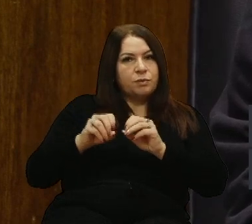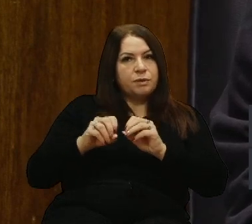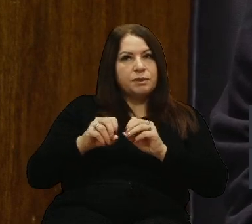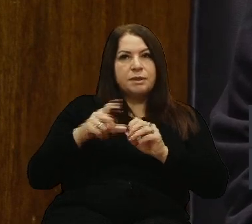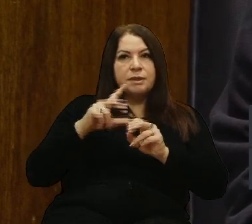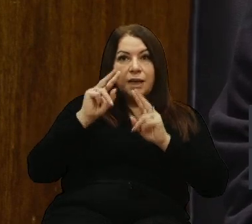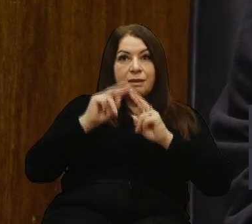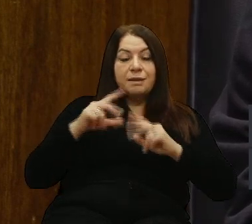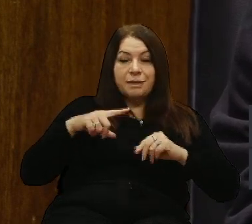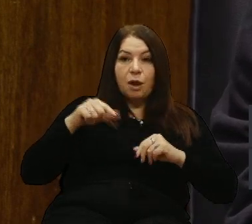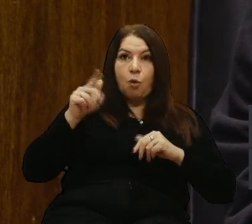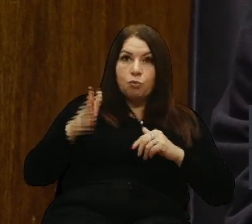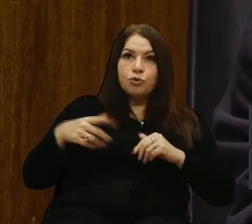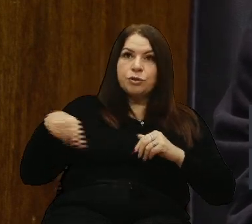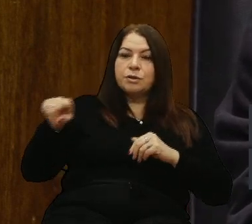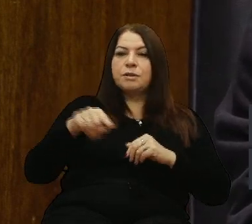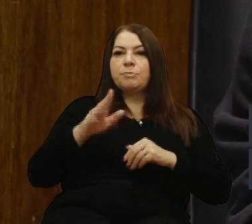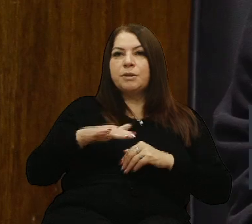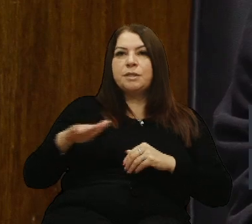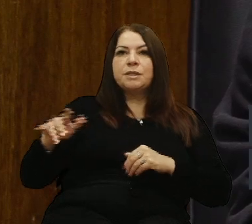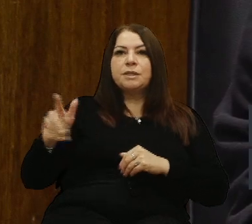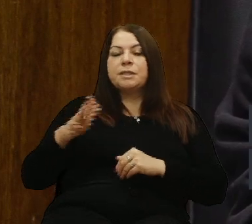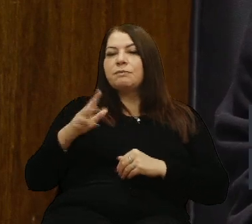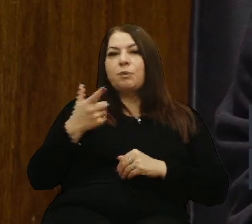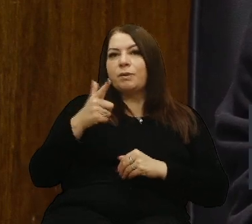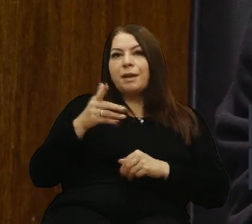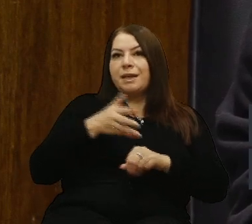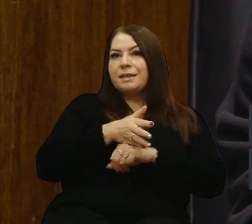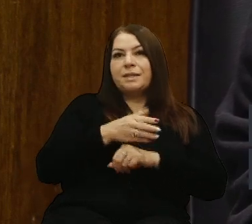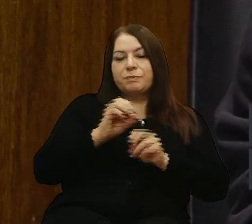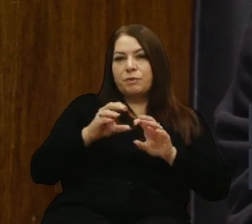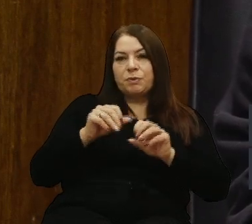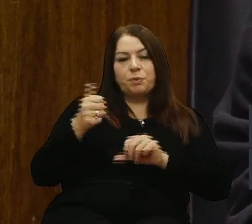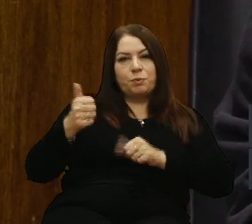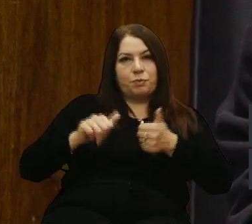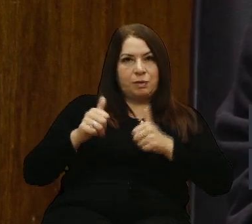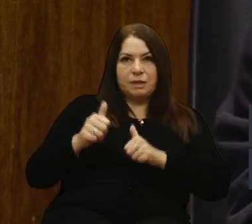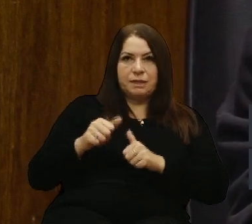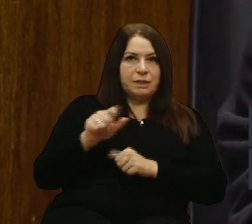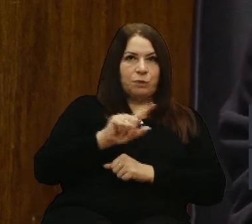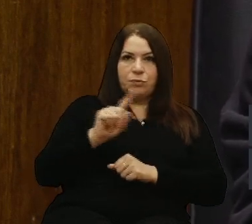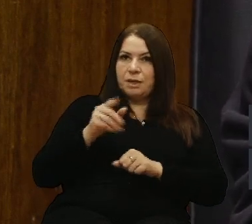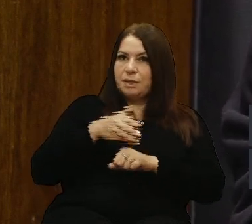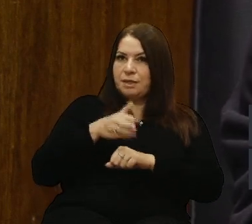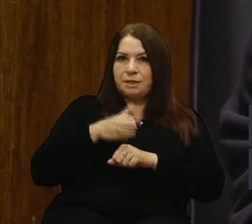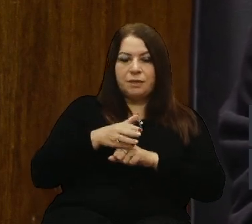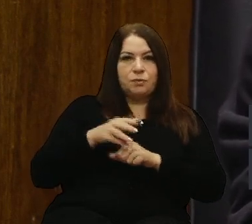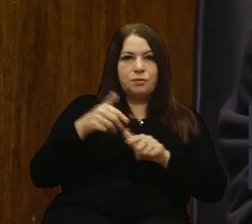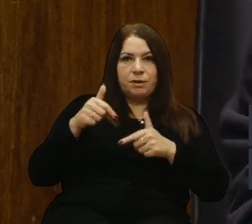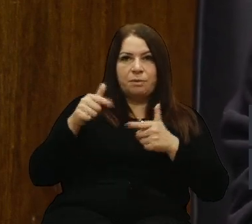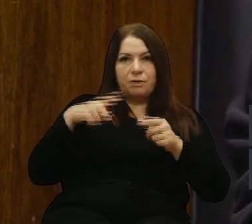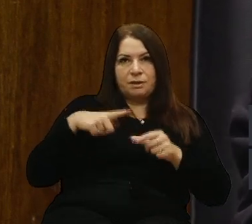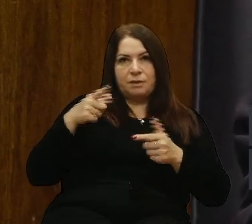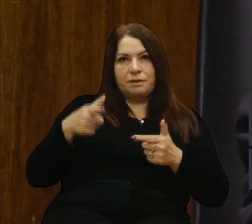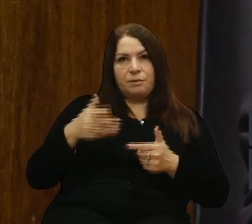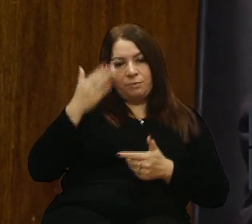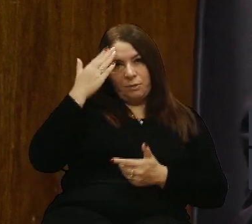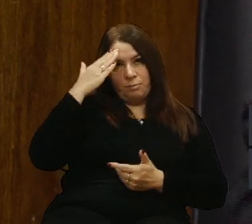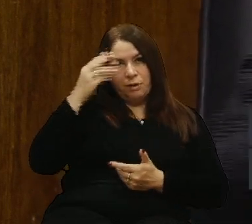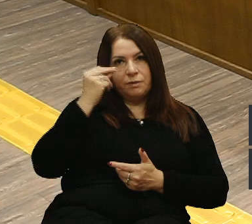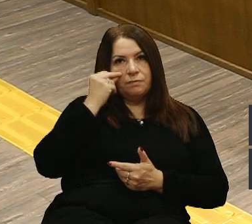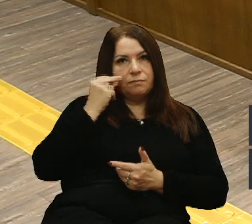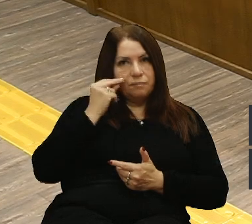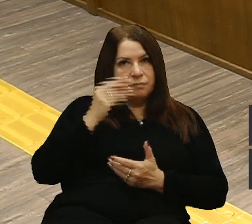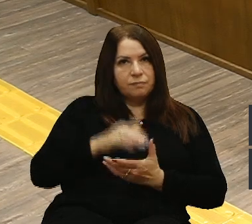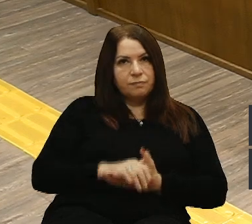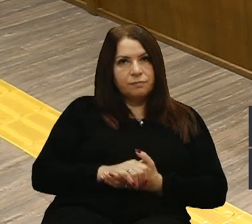está onde a gente está, é porque as crianças muitas vezes não têm acesso a uma educação de qualidade e não têm acesso aos serviços que deveriam ter. Obrigada, Cláudio Libardi.